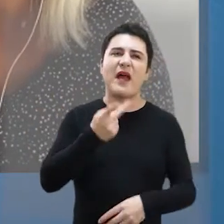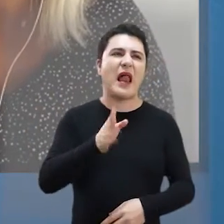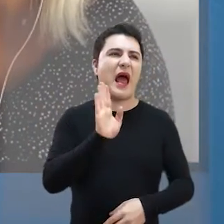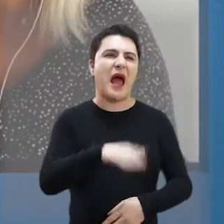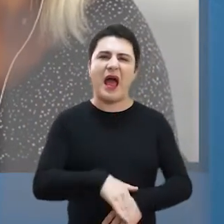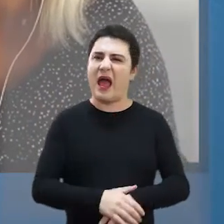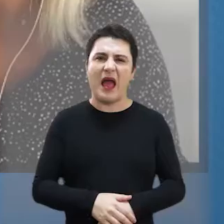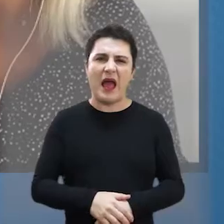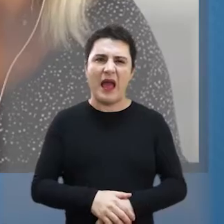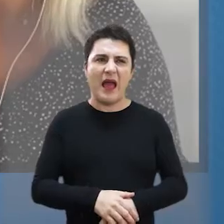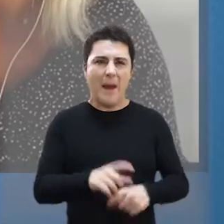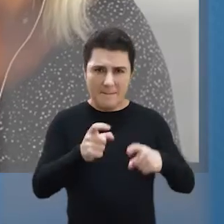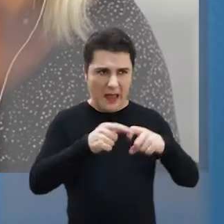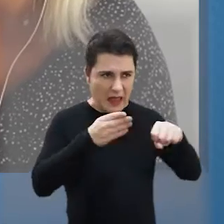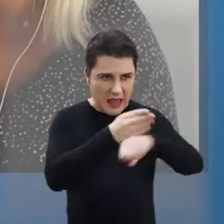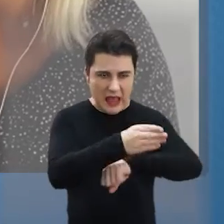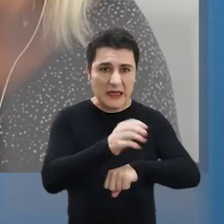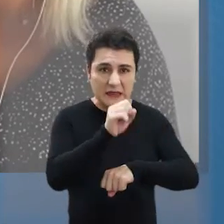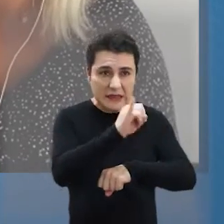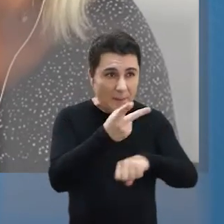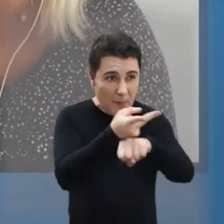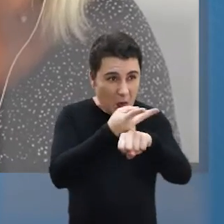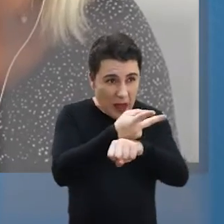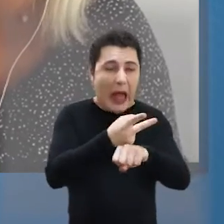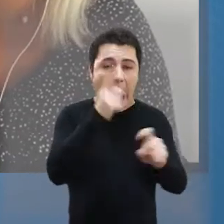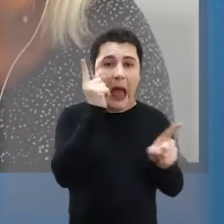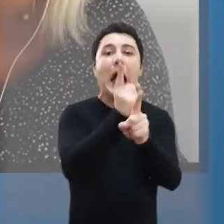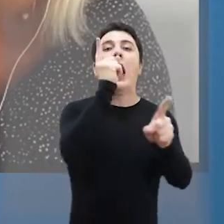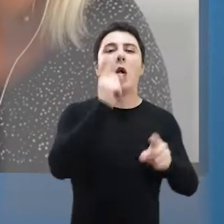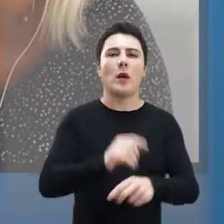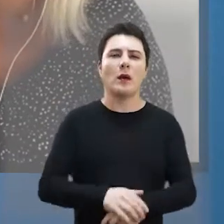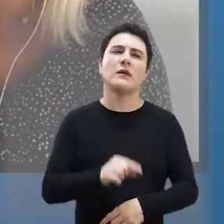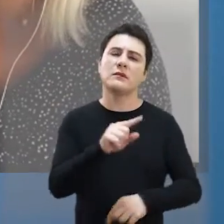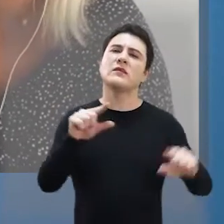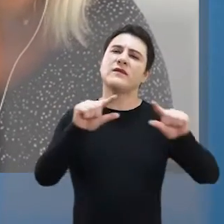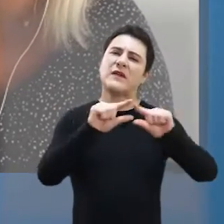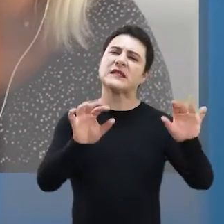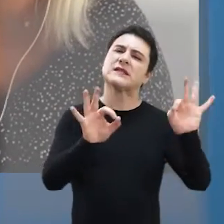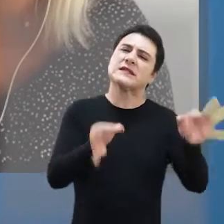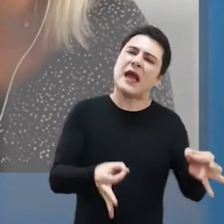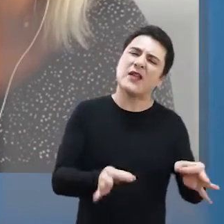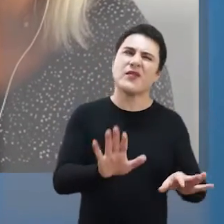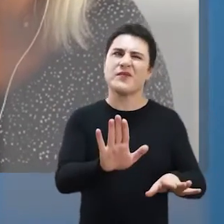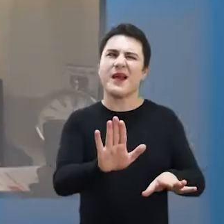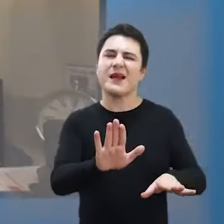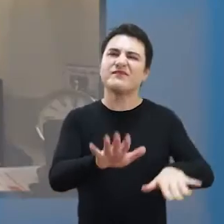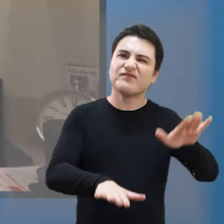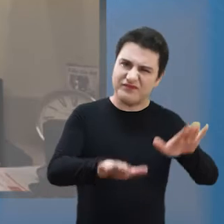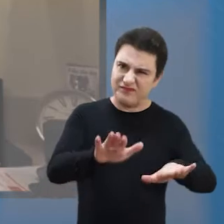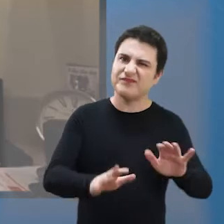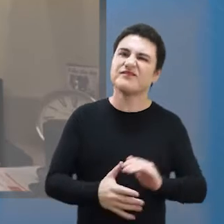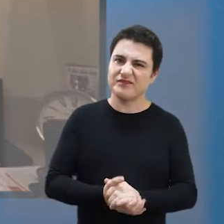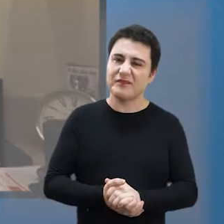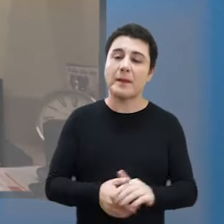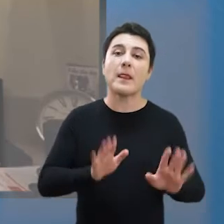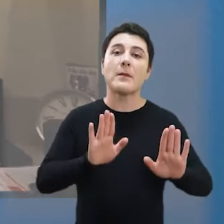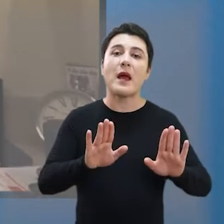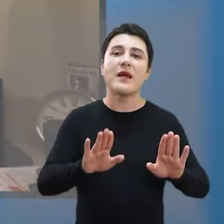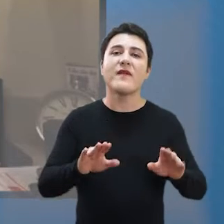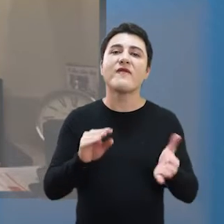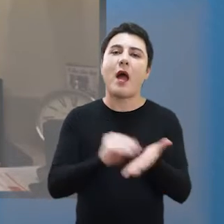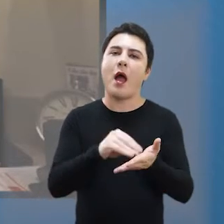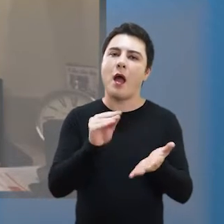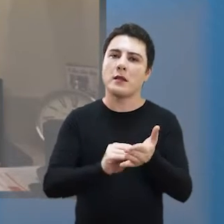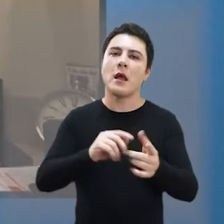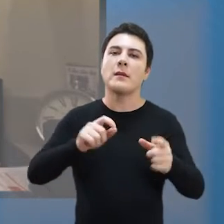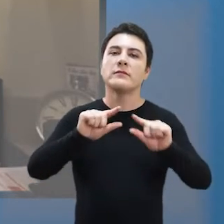fala, doutor, não vem porque quem procura acha. Eu falo, essa frase tá certa até certo ponto, mas eu acho que essa frase